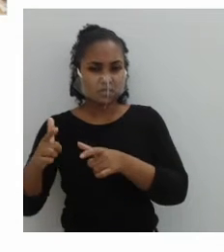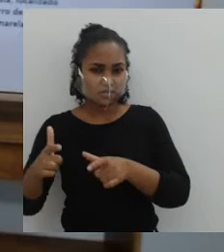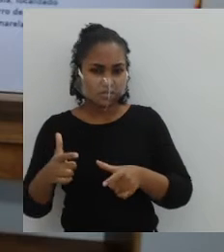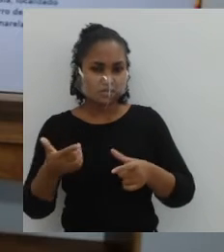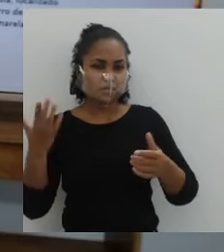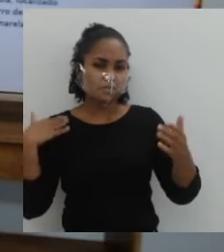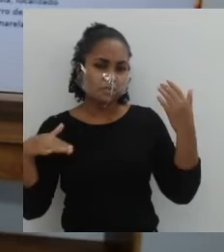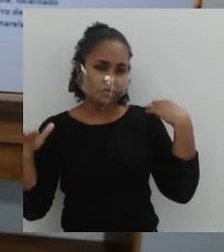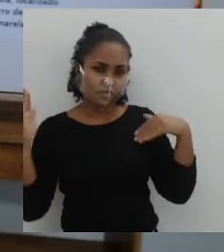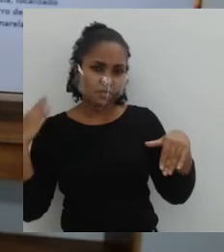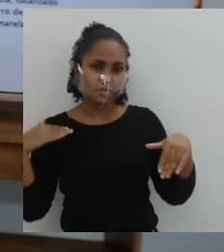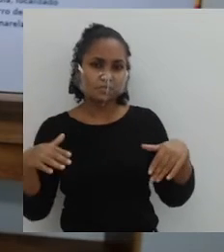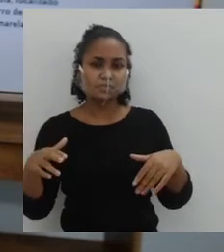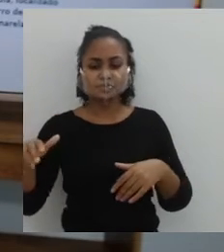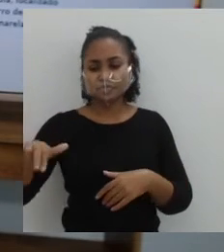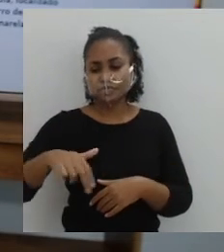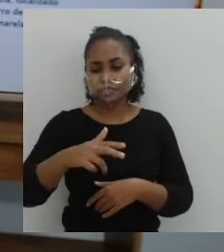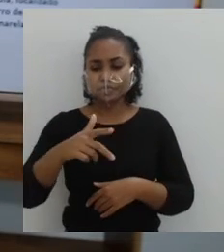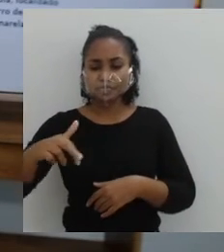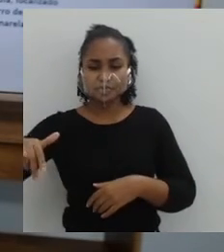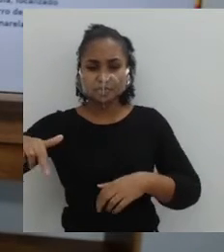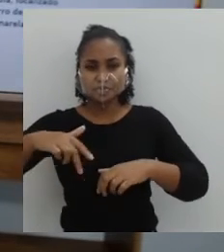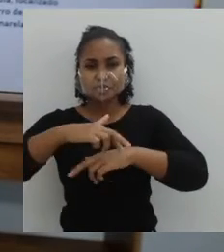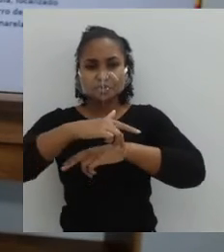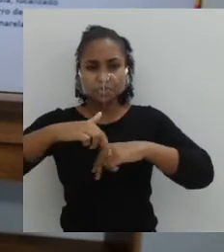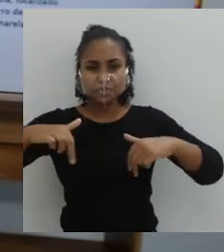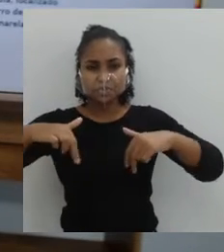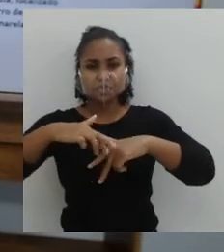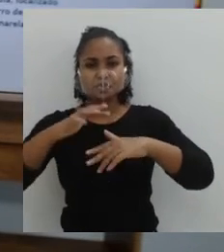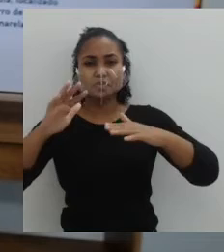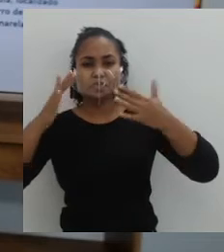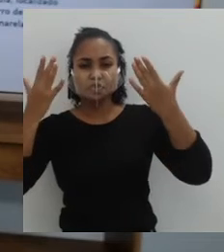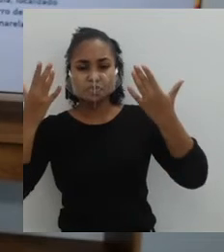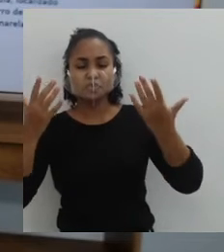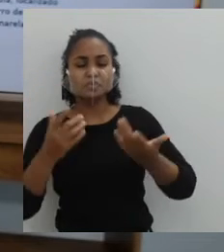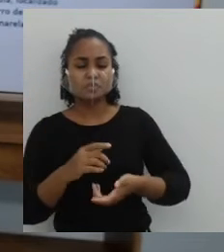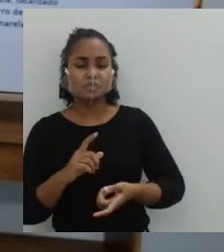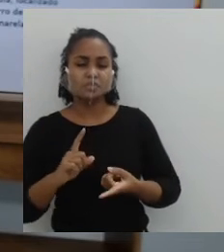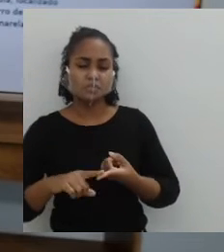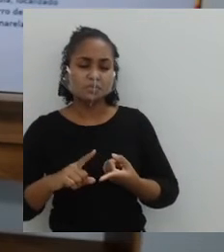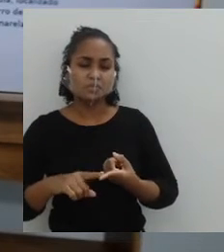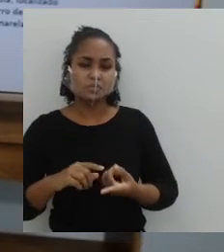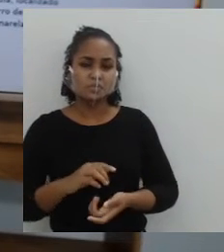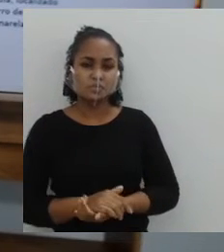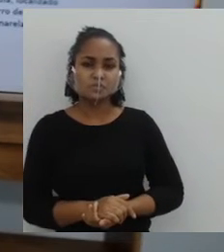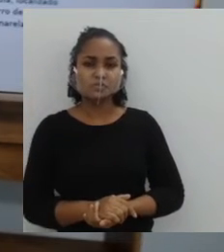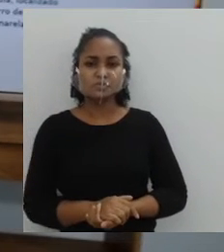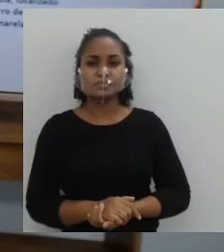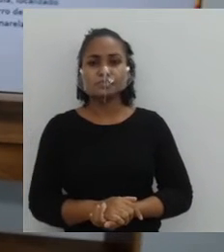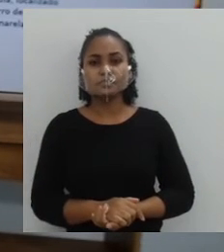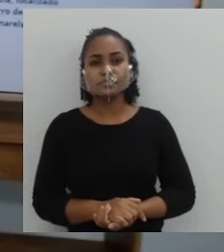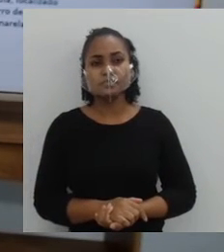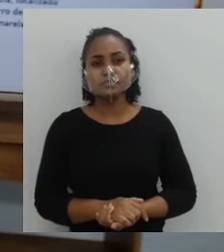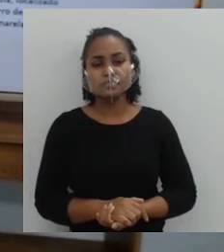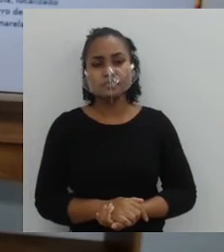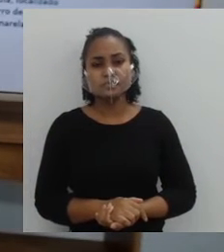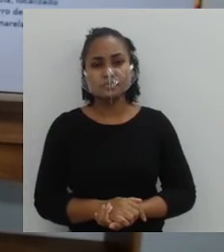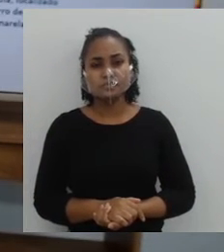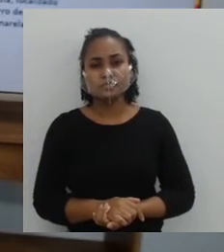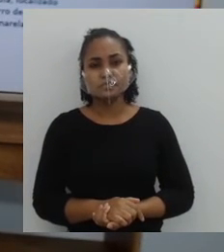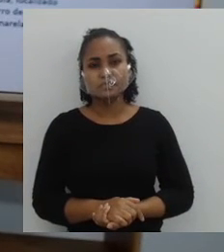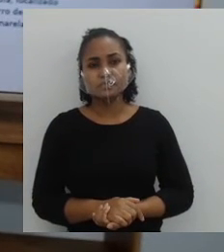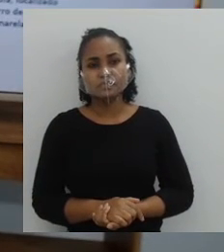passeiam, fazem caminhadas, tem vários shows aqui, né? No Arraial do Bom Jesus. E